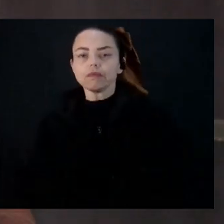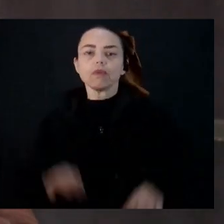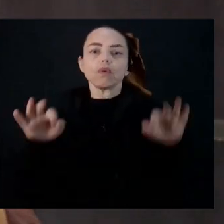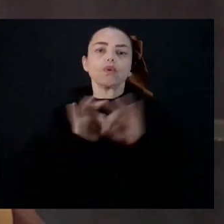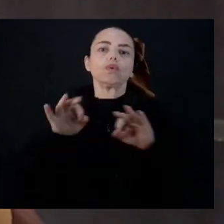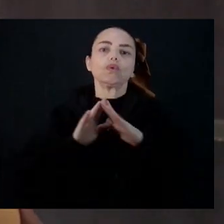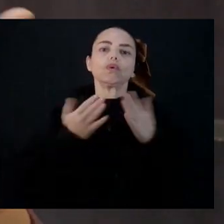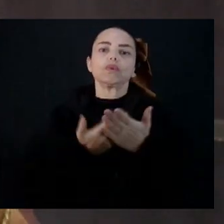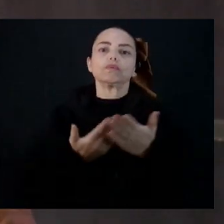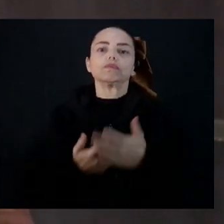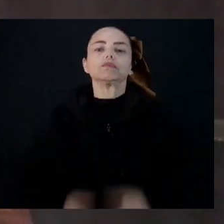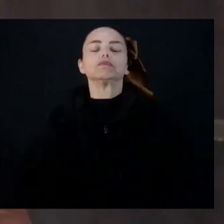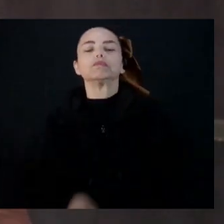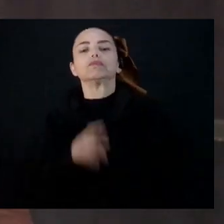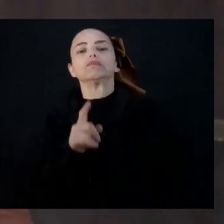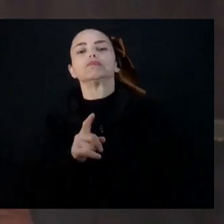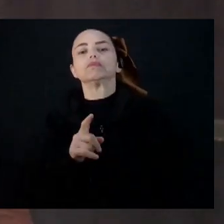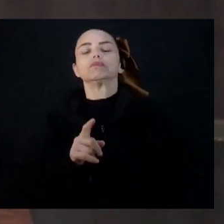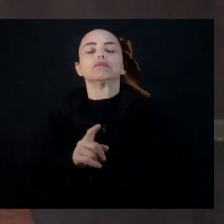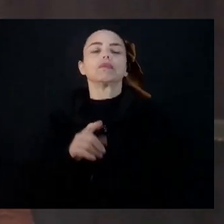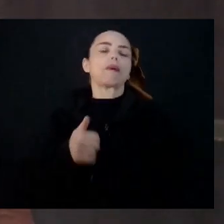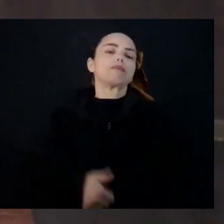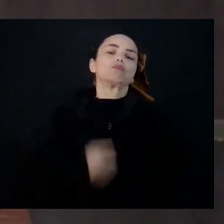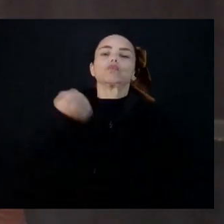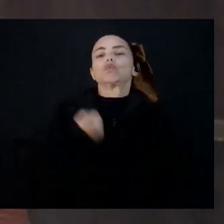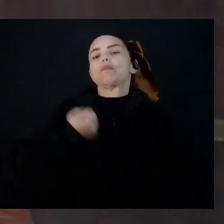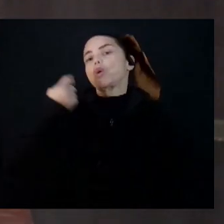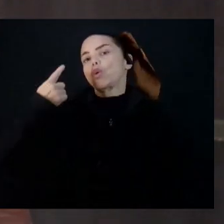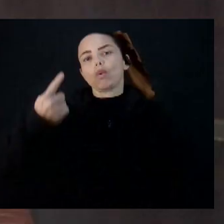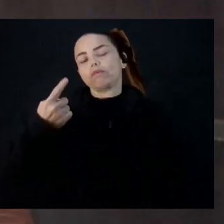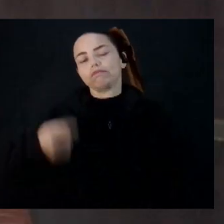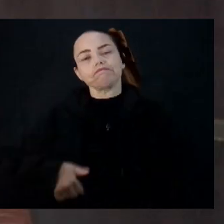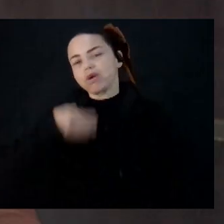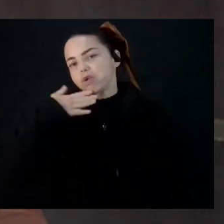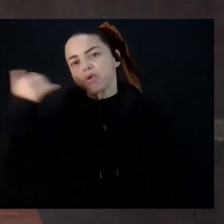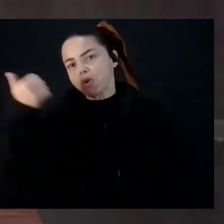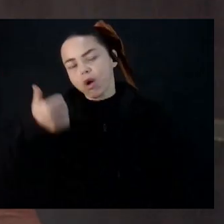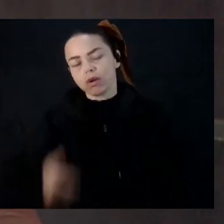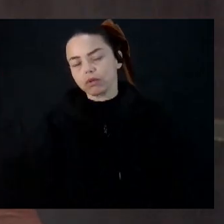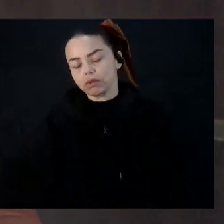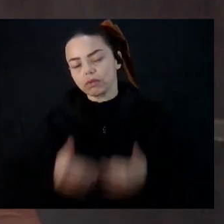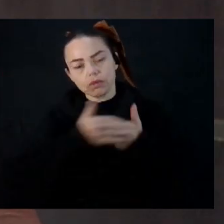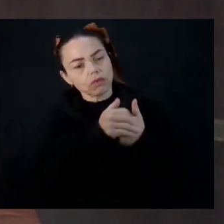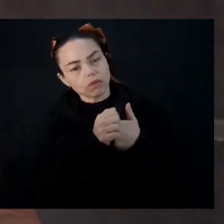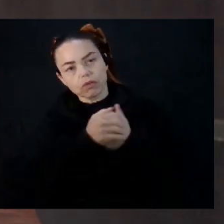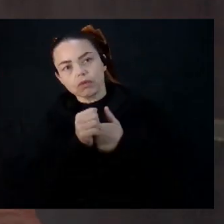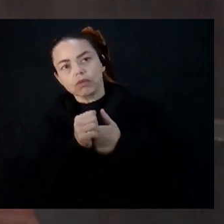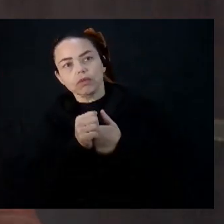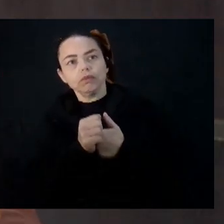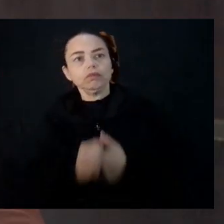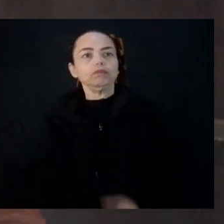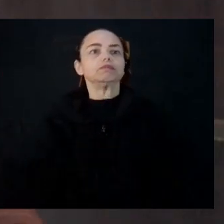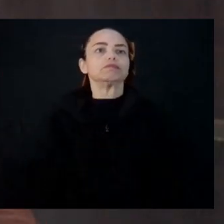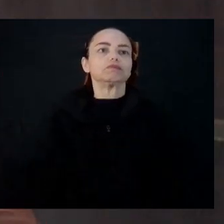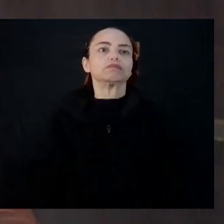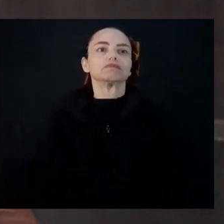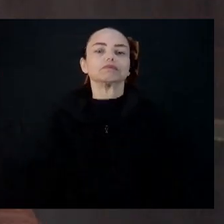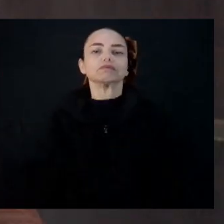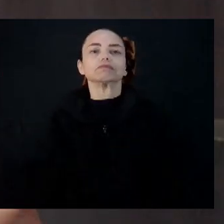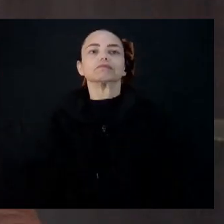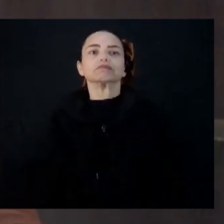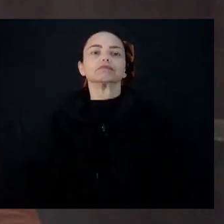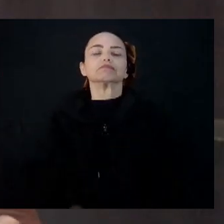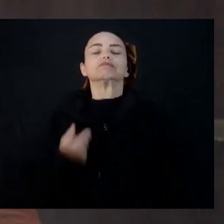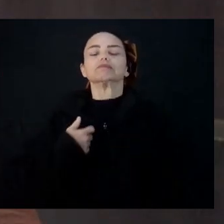colocar assim como o top one de acolhimento, né? De um público especializado, né? Então, a primeira